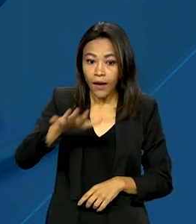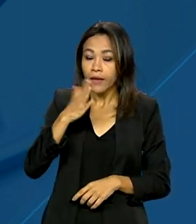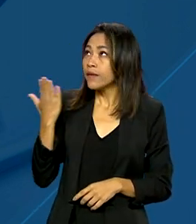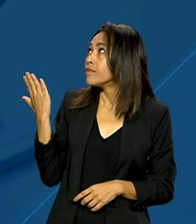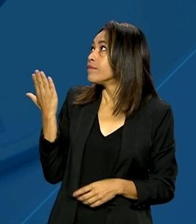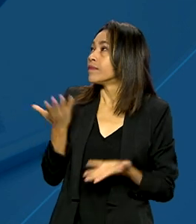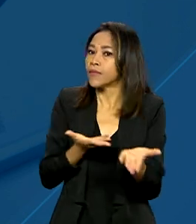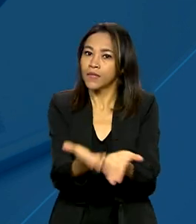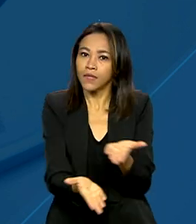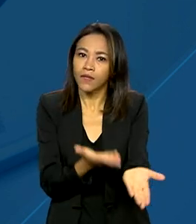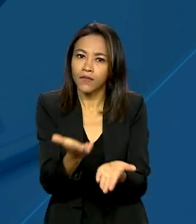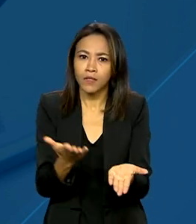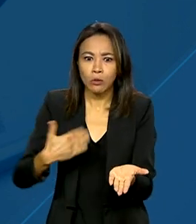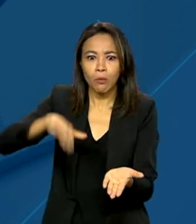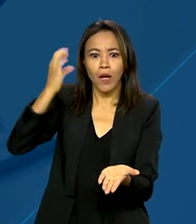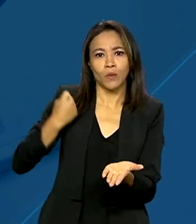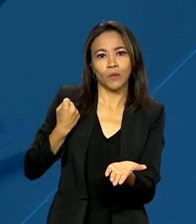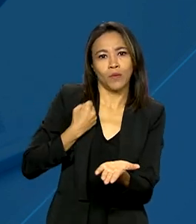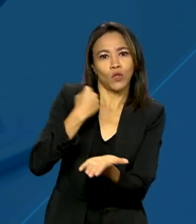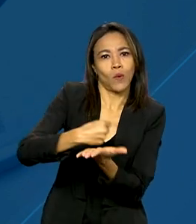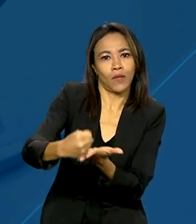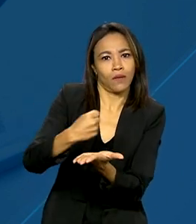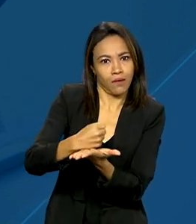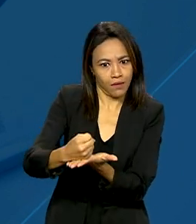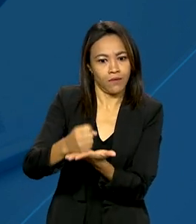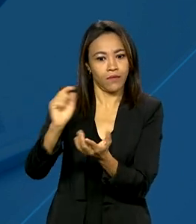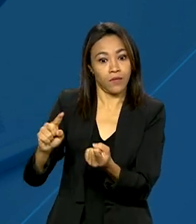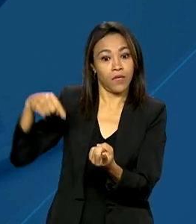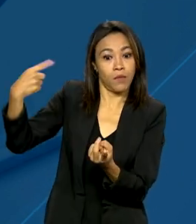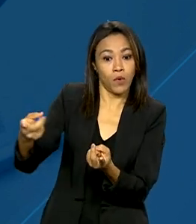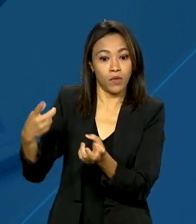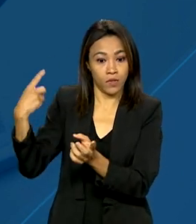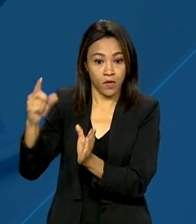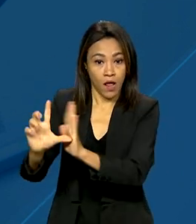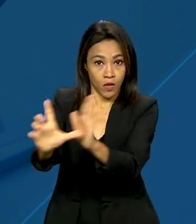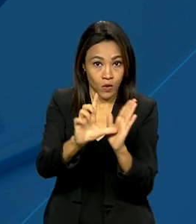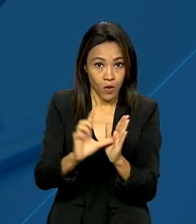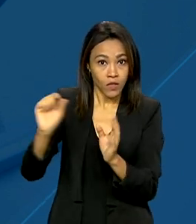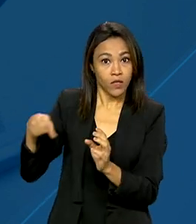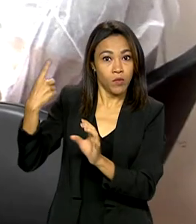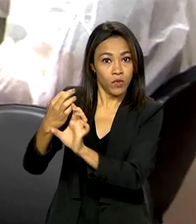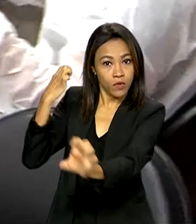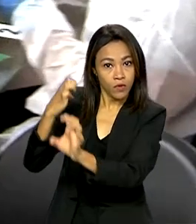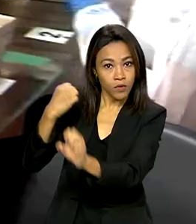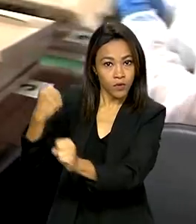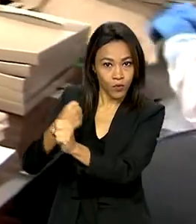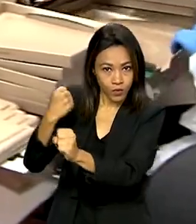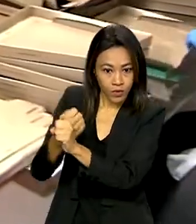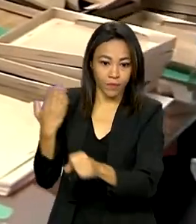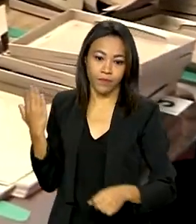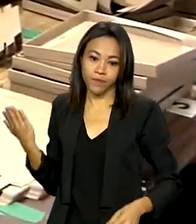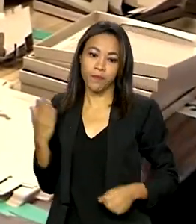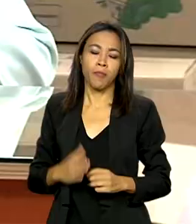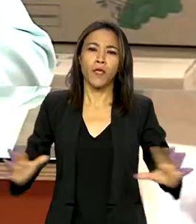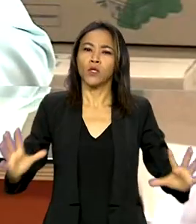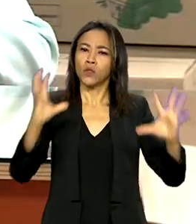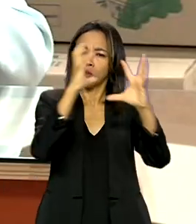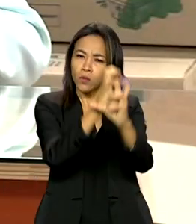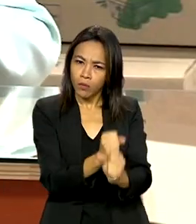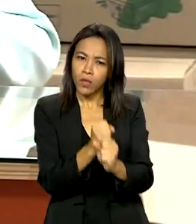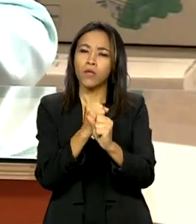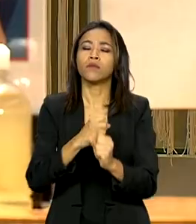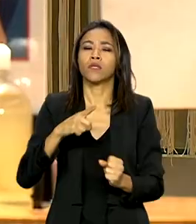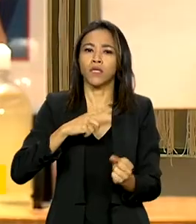foi o que teve maior número de contratados seguido pelo comércio e construção civil o total de pessoas com emprego